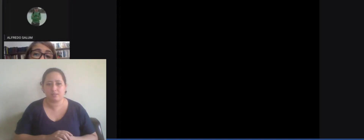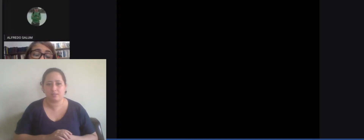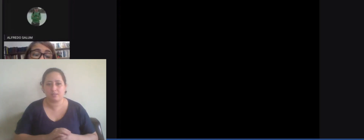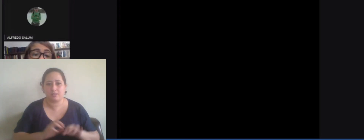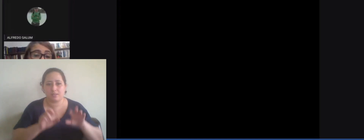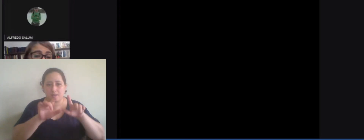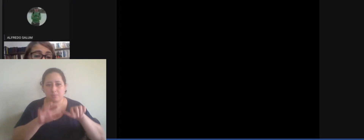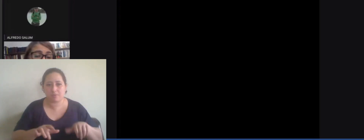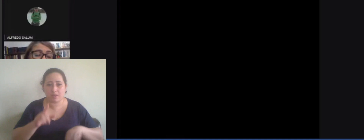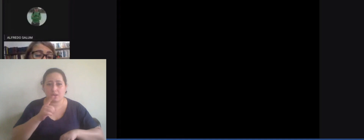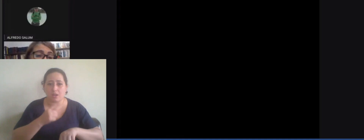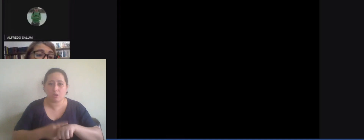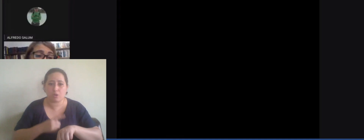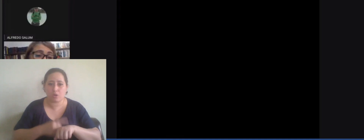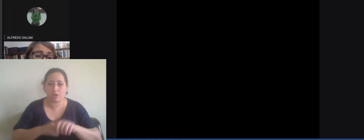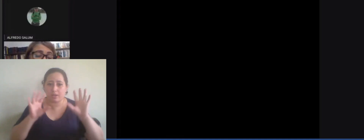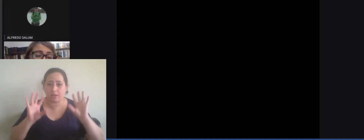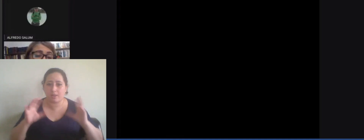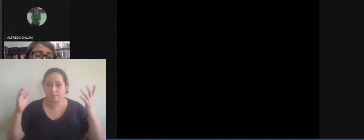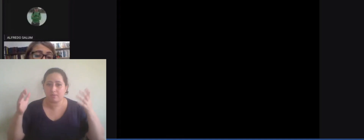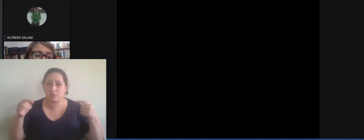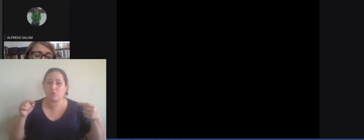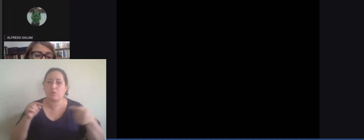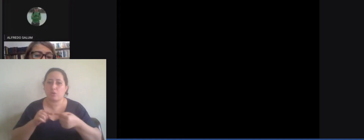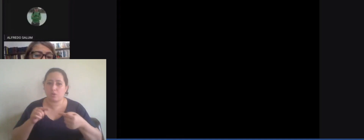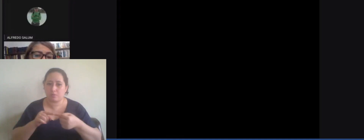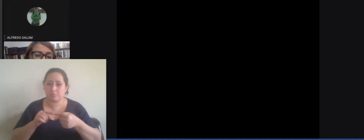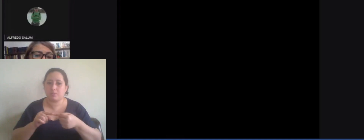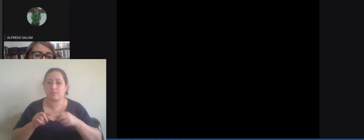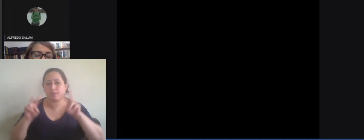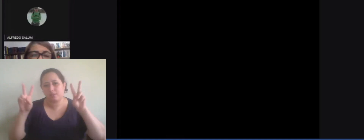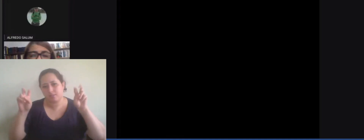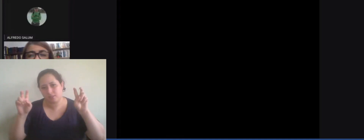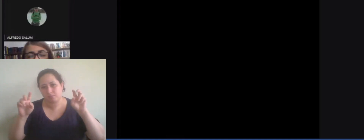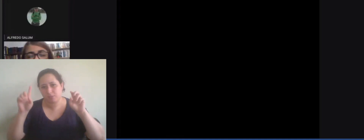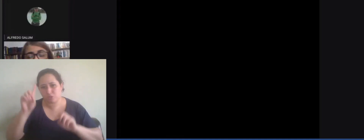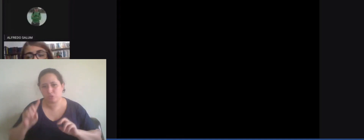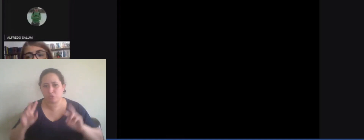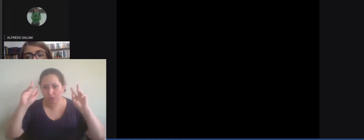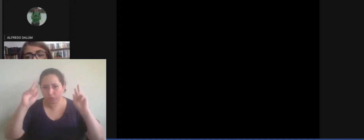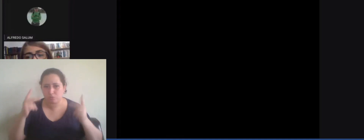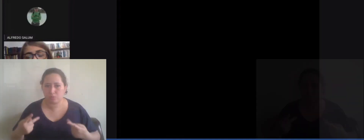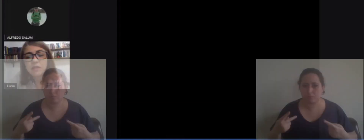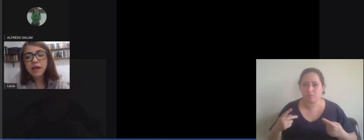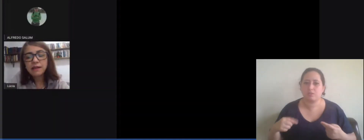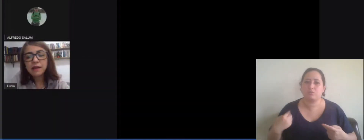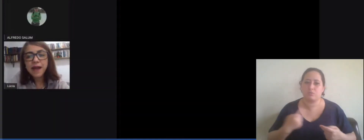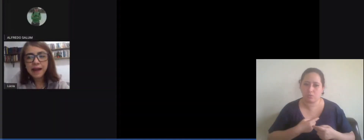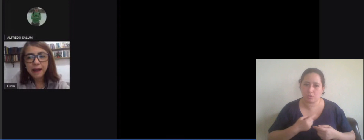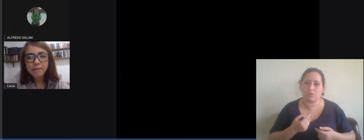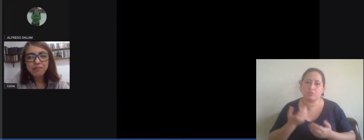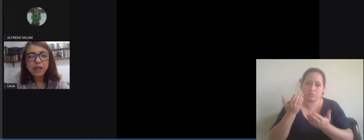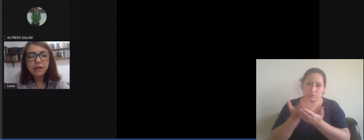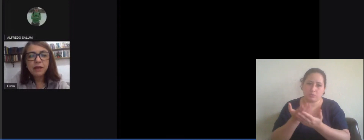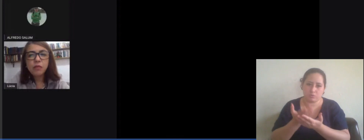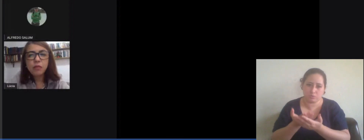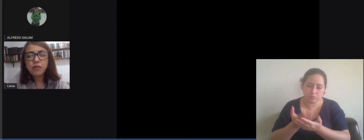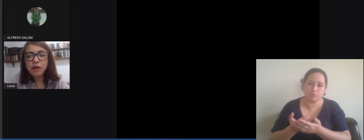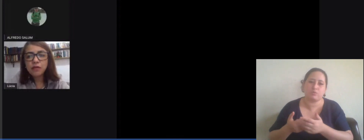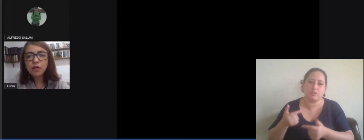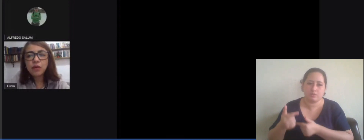na hora de eventos ligados nessas questões que nós nos dedicamos a estudar e trabalhar.